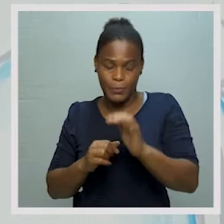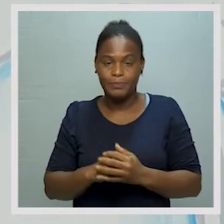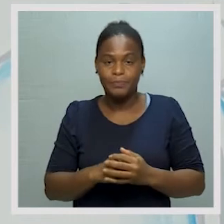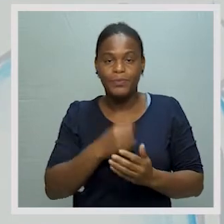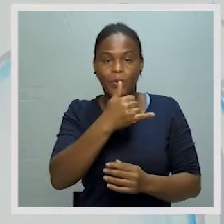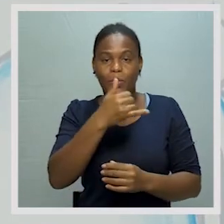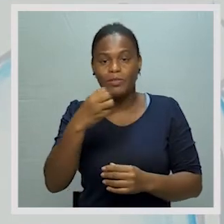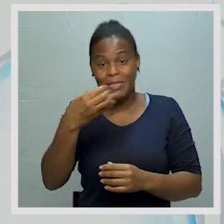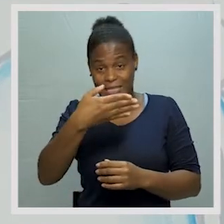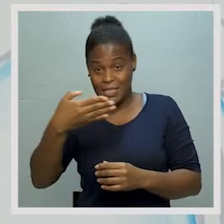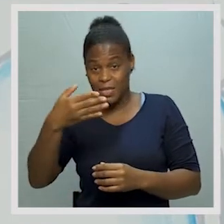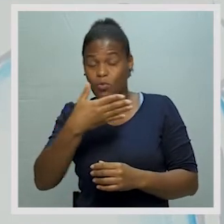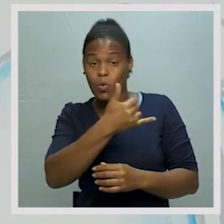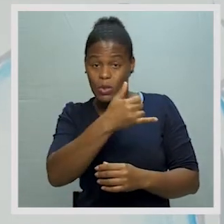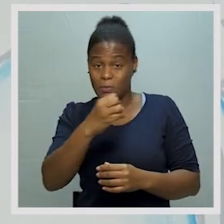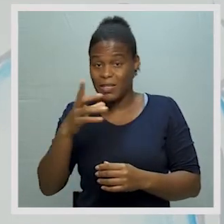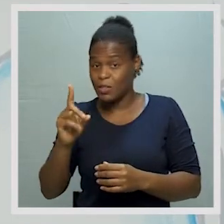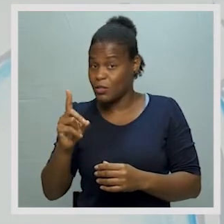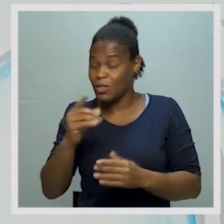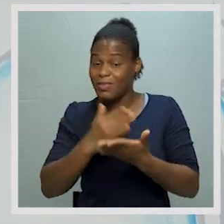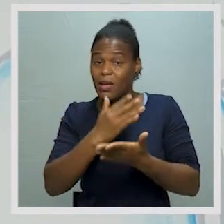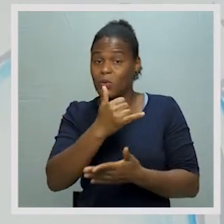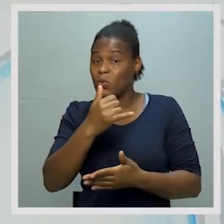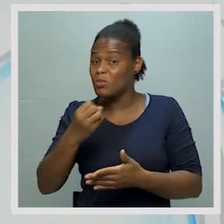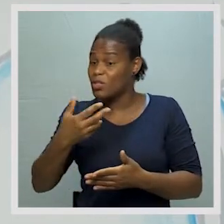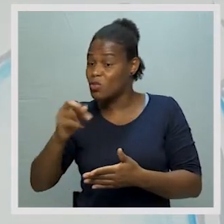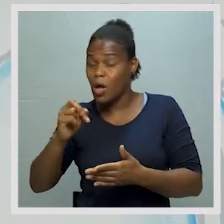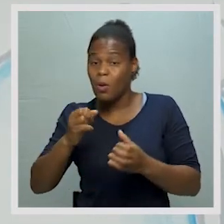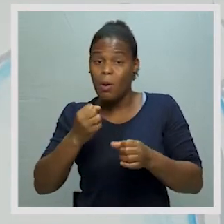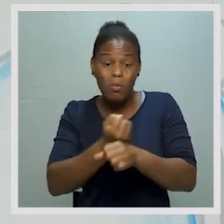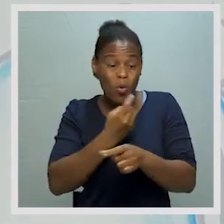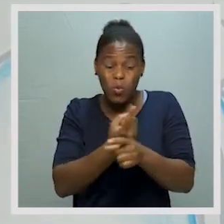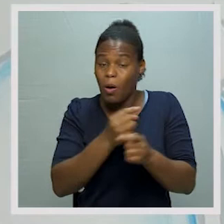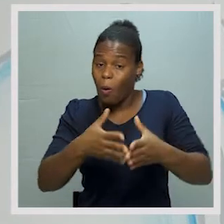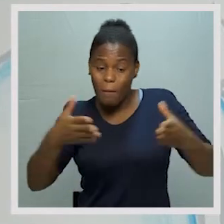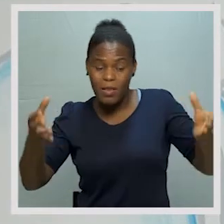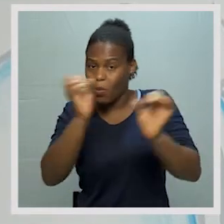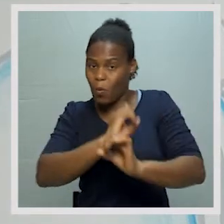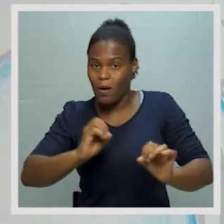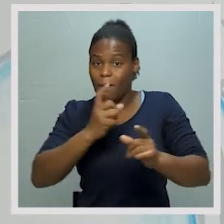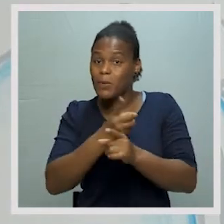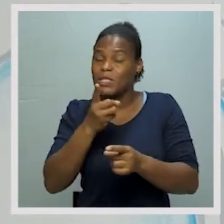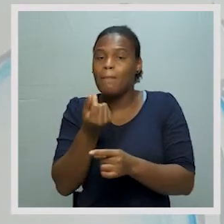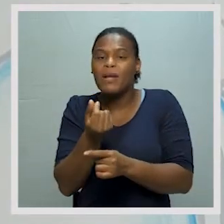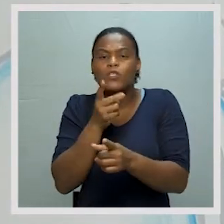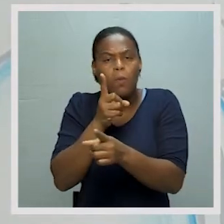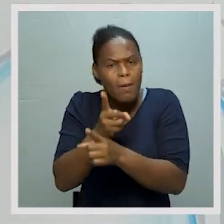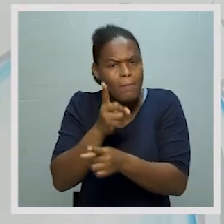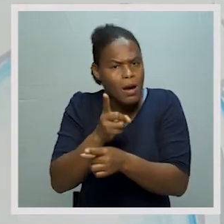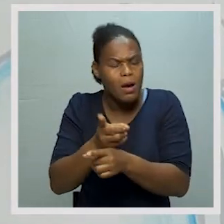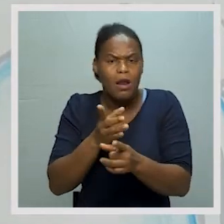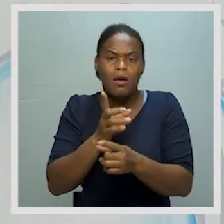que de 2016 a 2018 não houve aumento de produção. Por isso, há preços constantes, que valorizamos